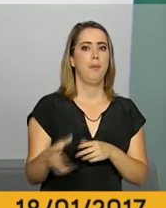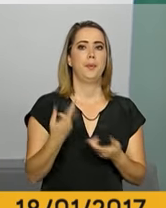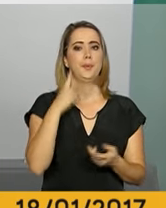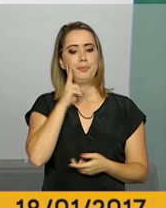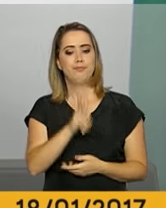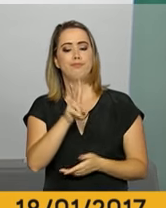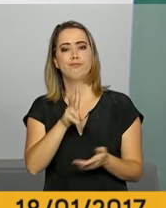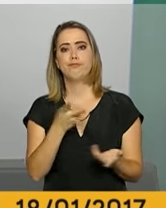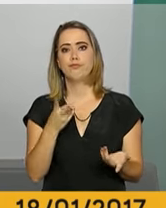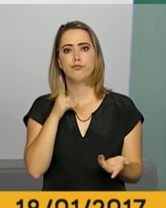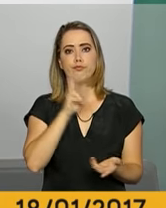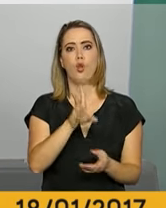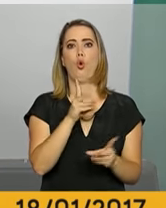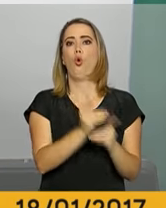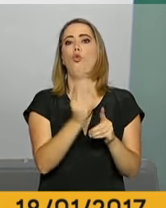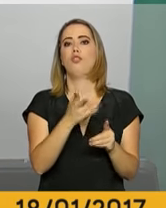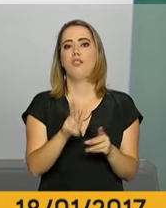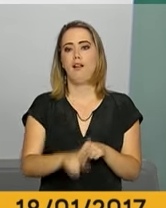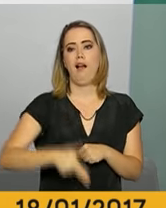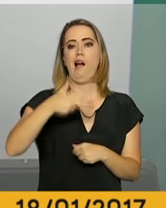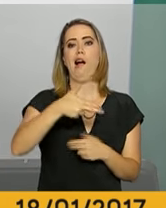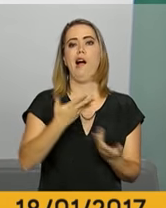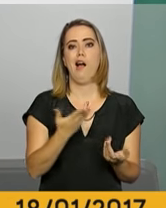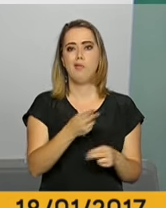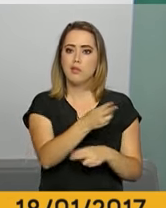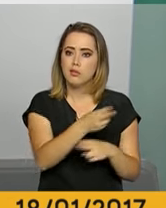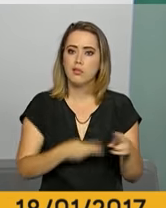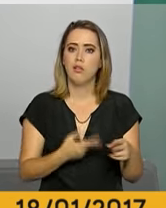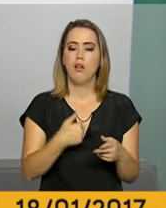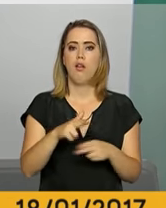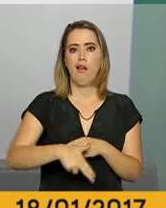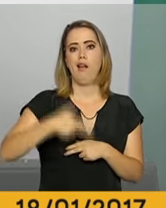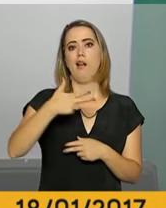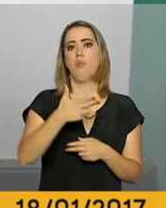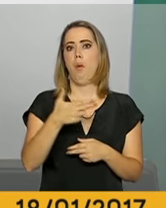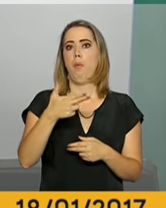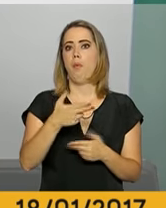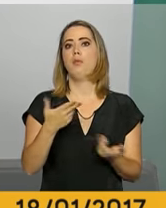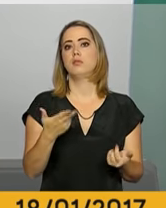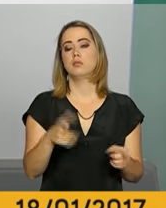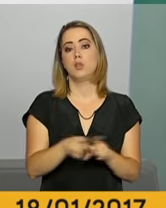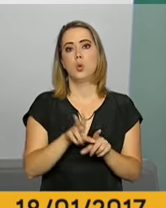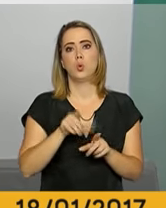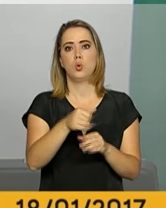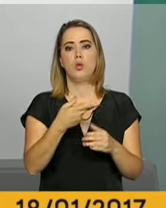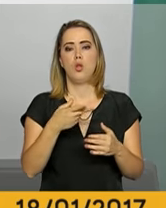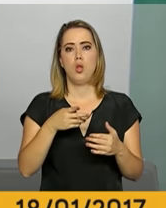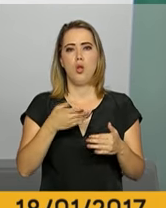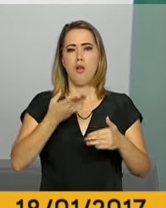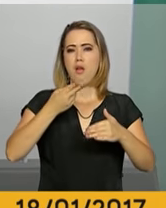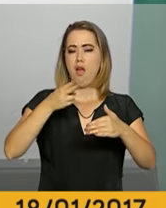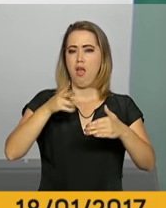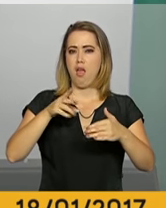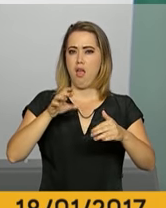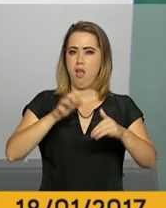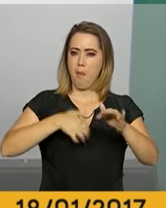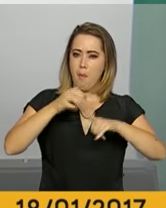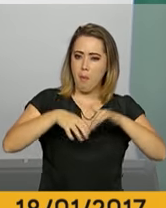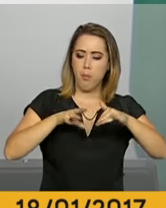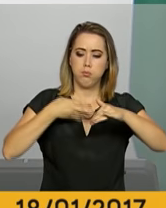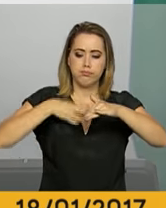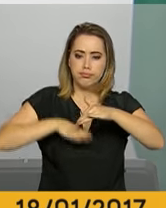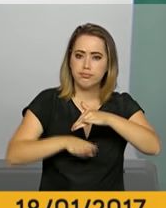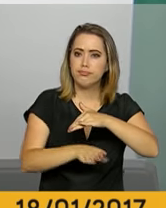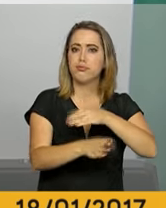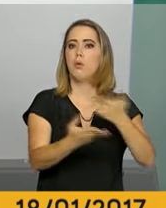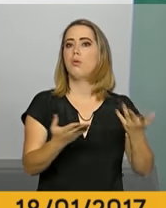número de armas brancas, armas até de fogo, túneis que se fazem nos presídios, não é? E isto